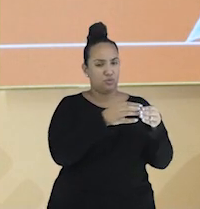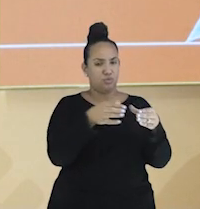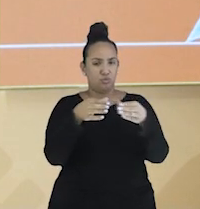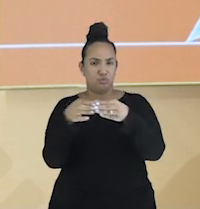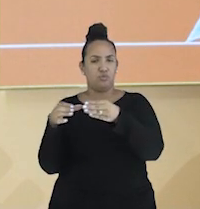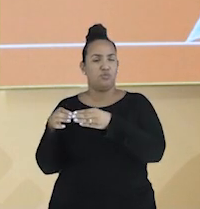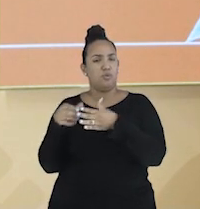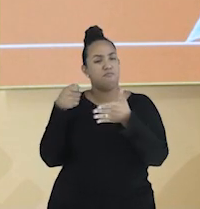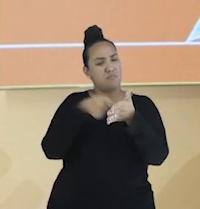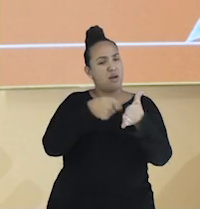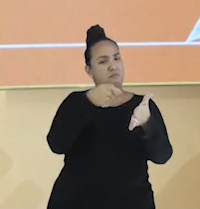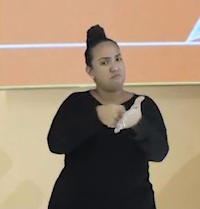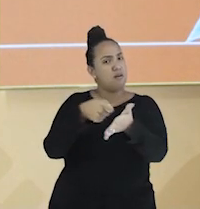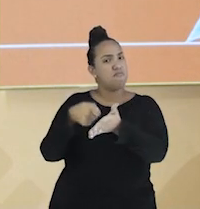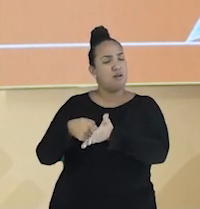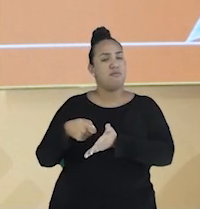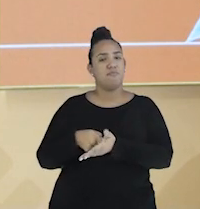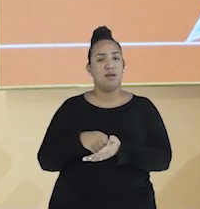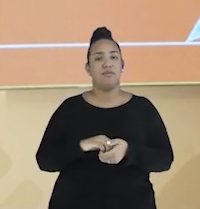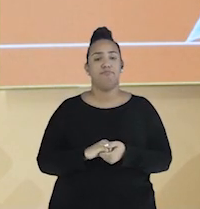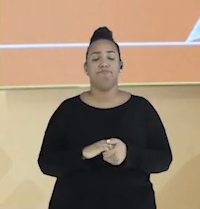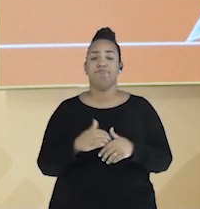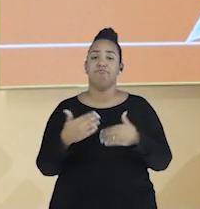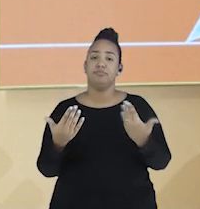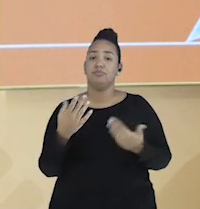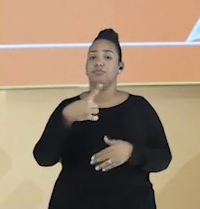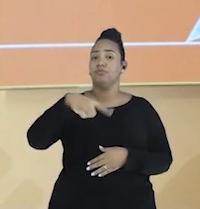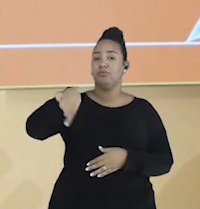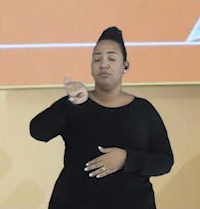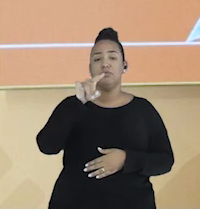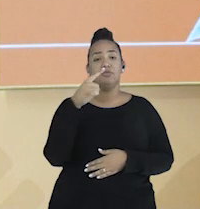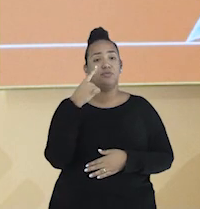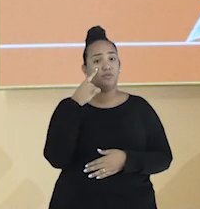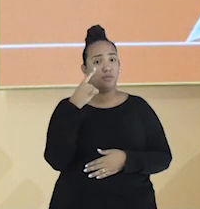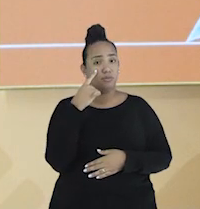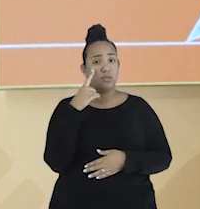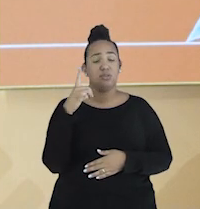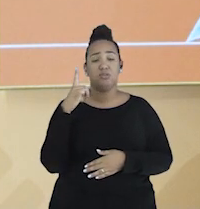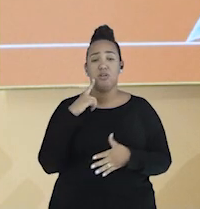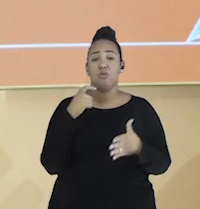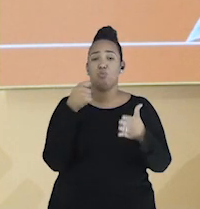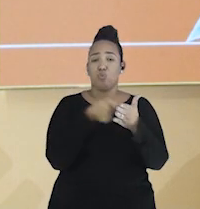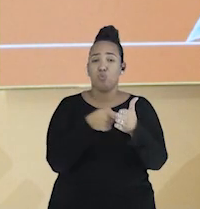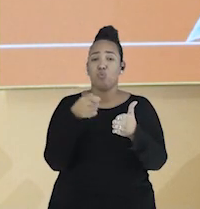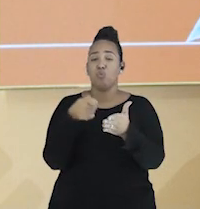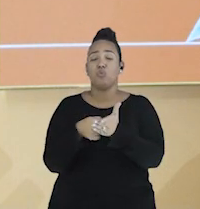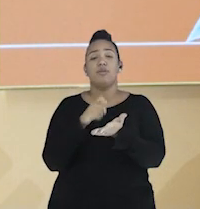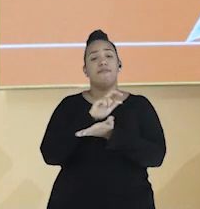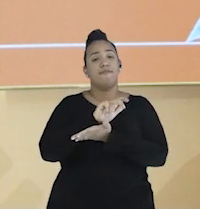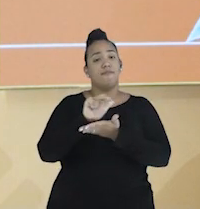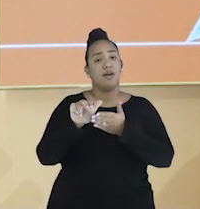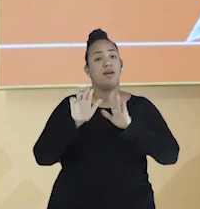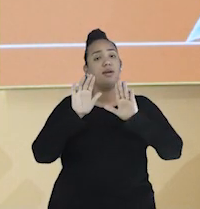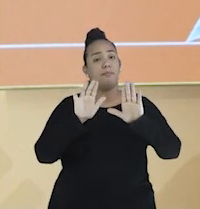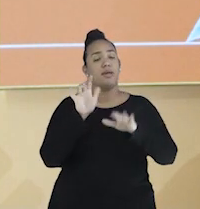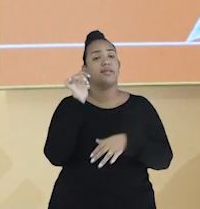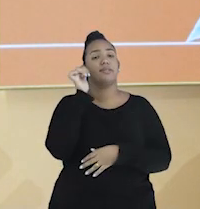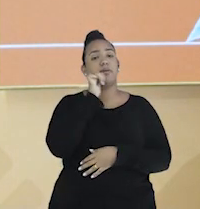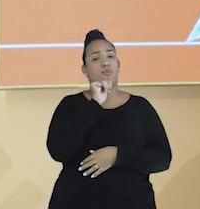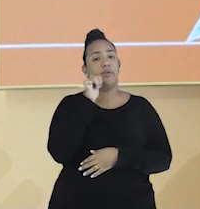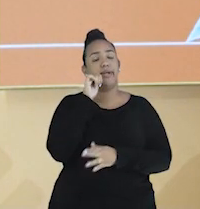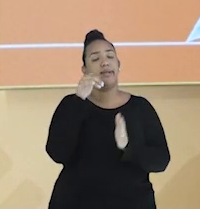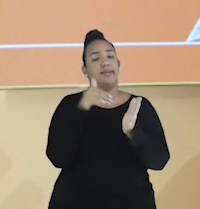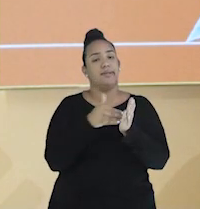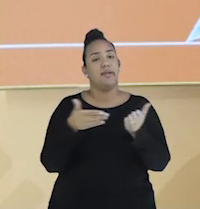coletivas. Constatamos que, infelizmente, mesmo com muitas lutas, a mulher ainda